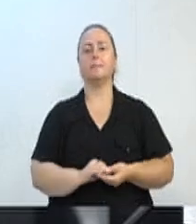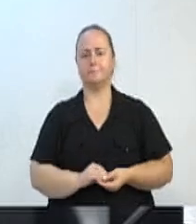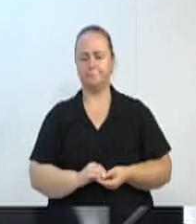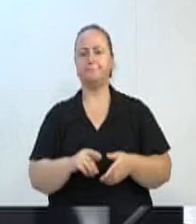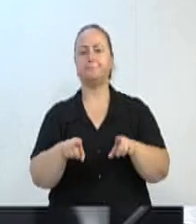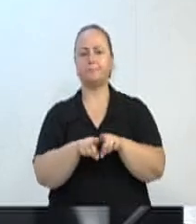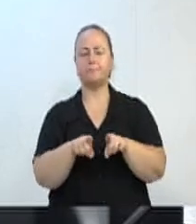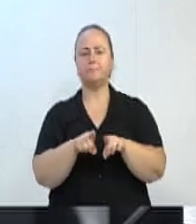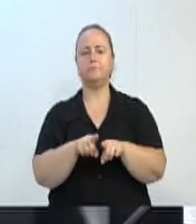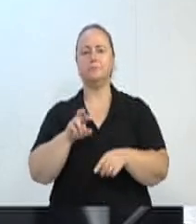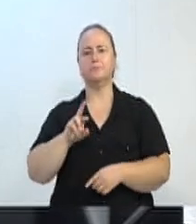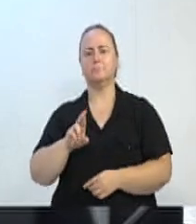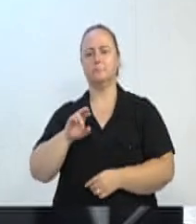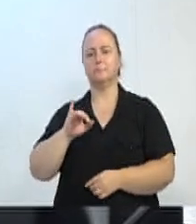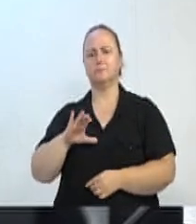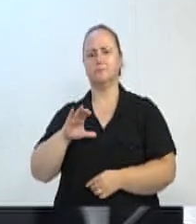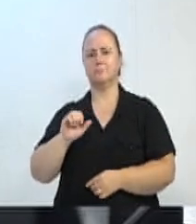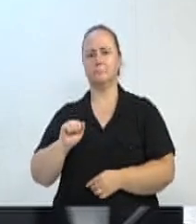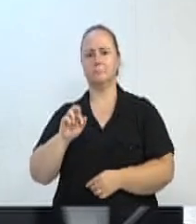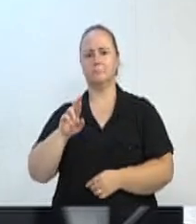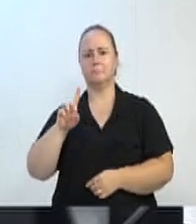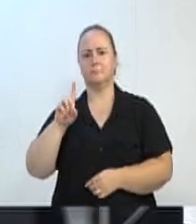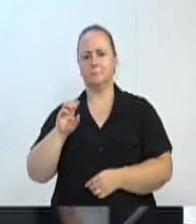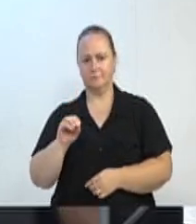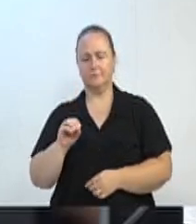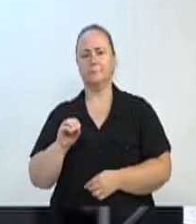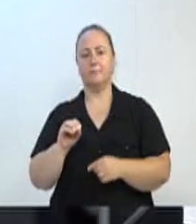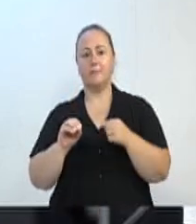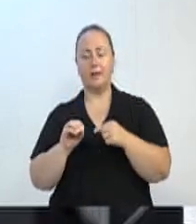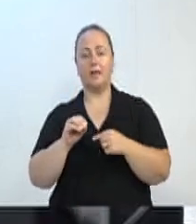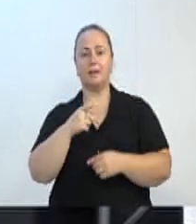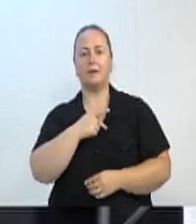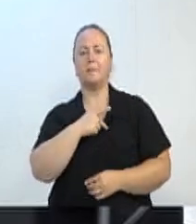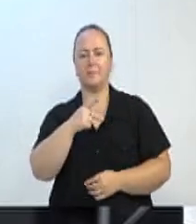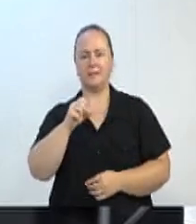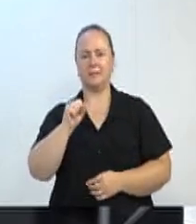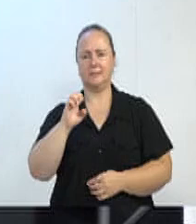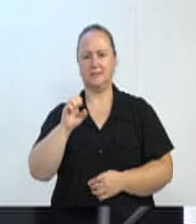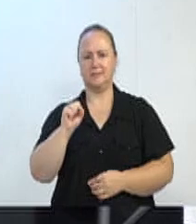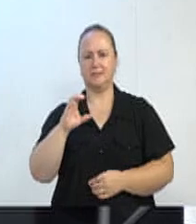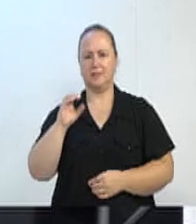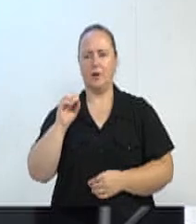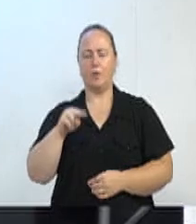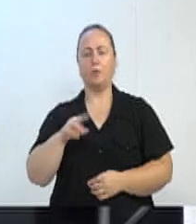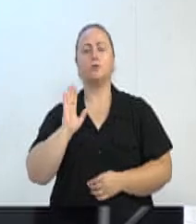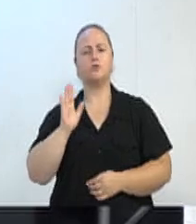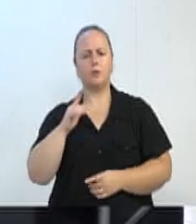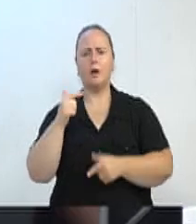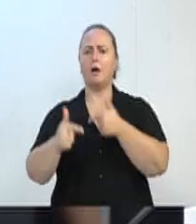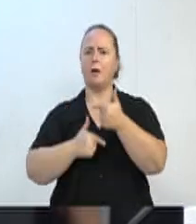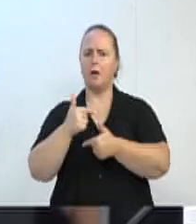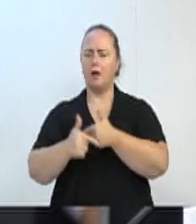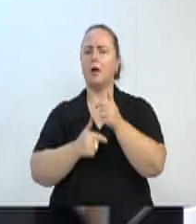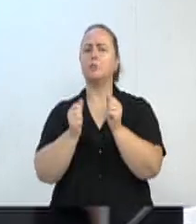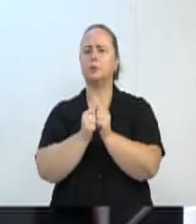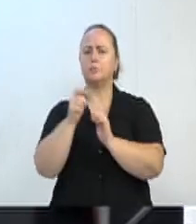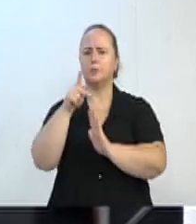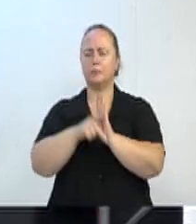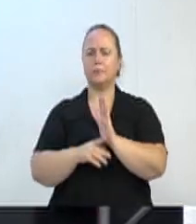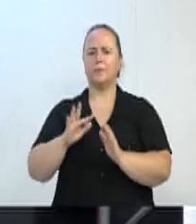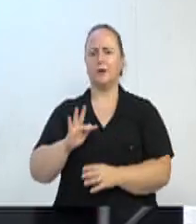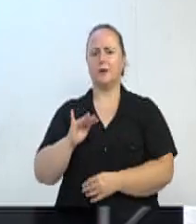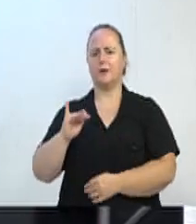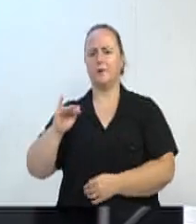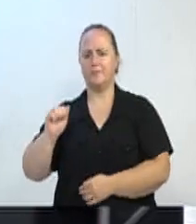que hoje é presidente do ceco Ah e ele falou que já vem fazendo esse trabalho ele inclusive precisamos dos projetos do fia mas é